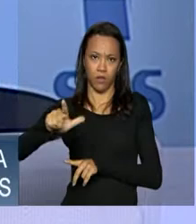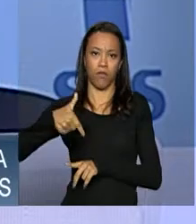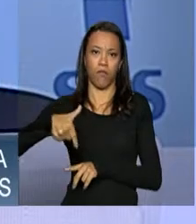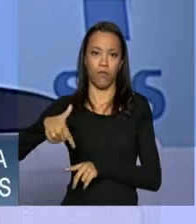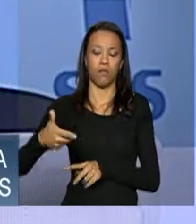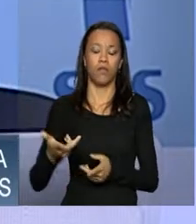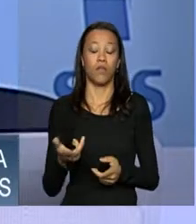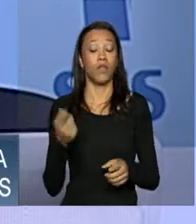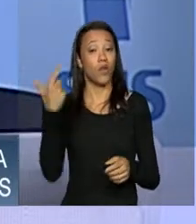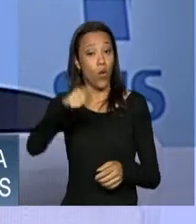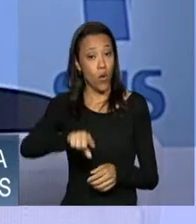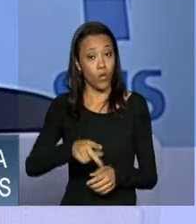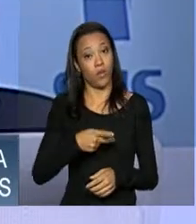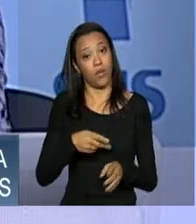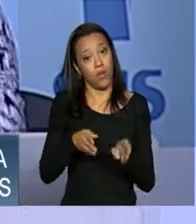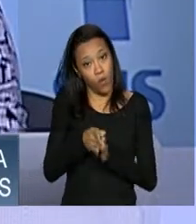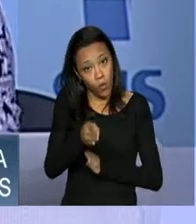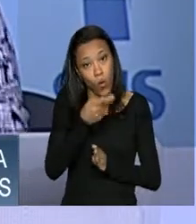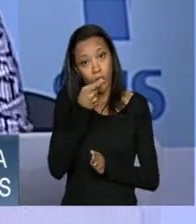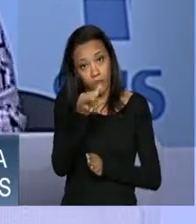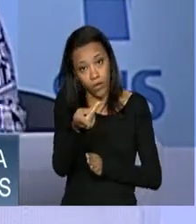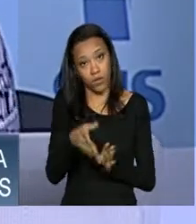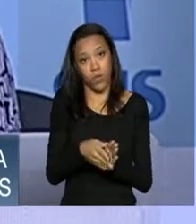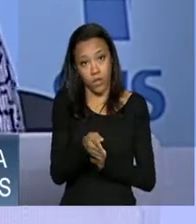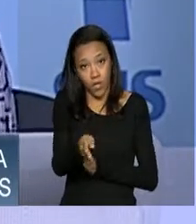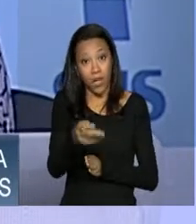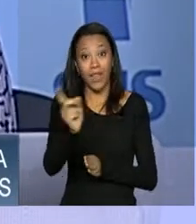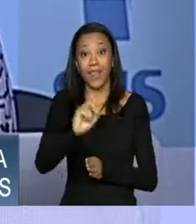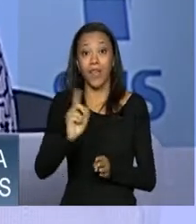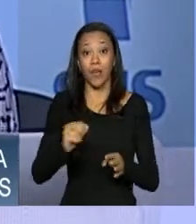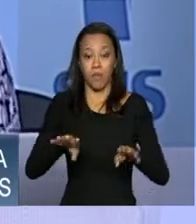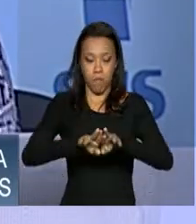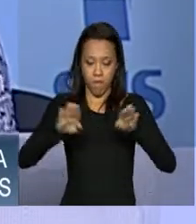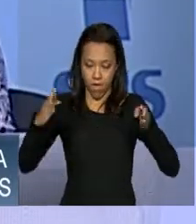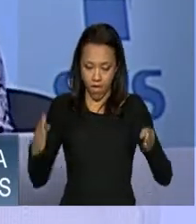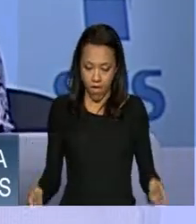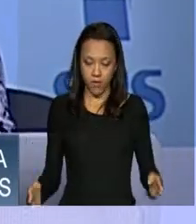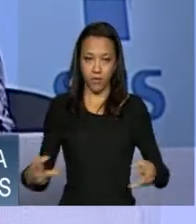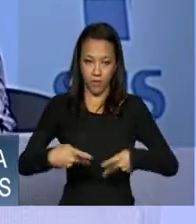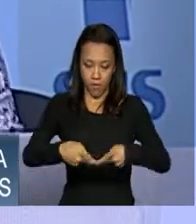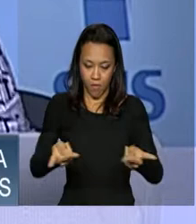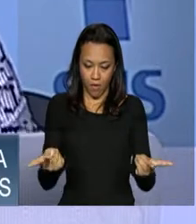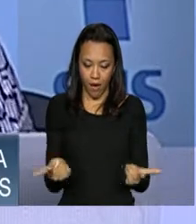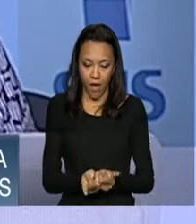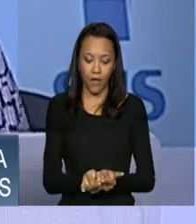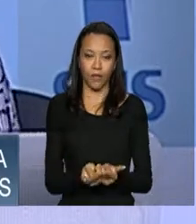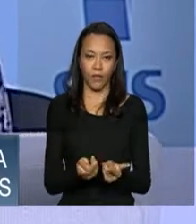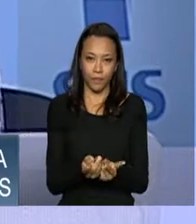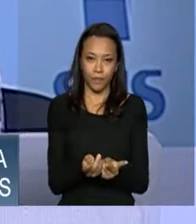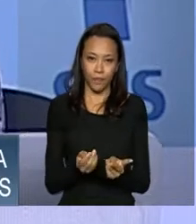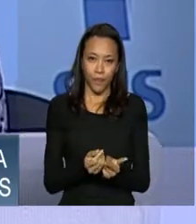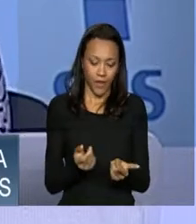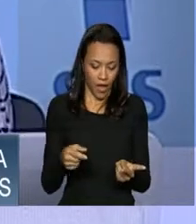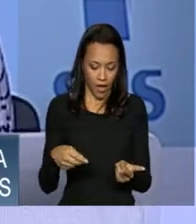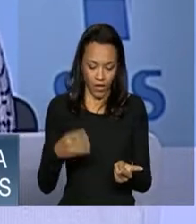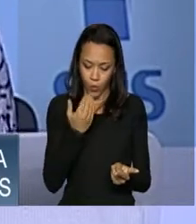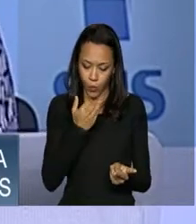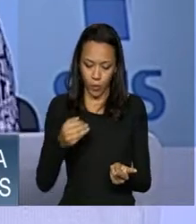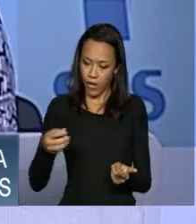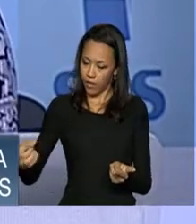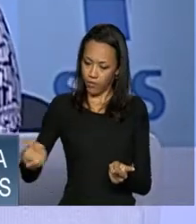um conselho, não levar o saleiro para a mesa, né? Essa é uma medida bastante